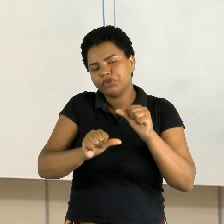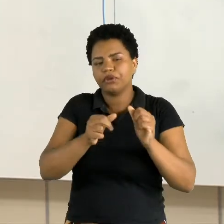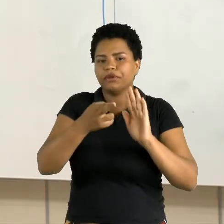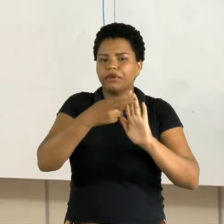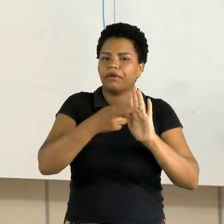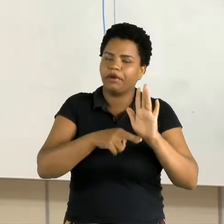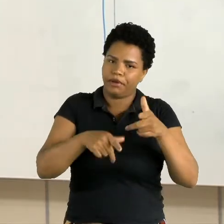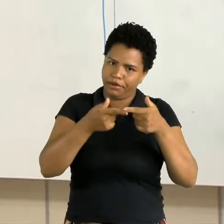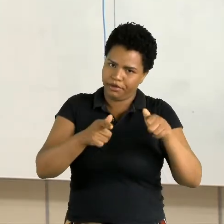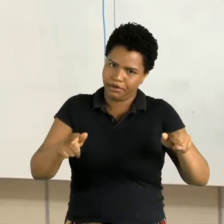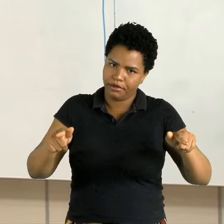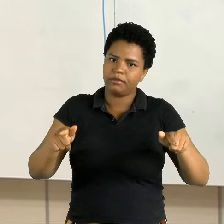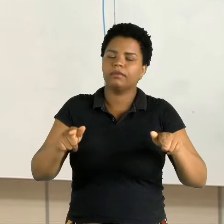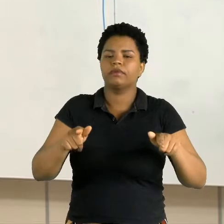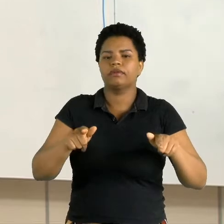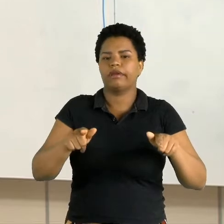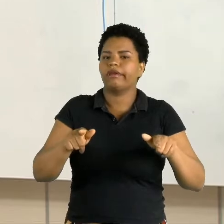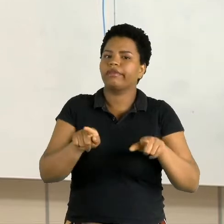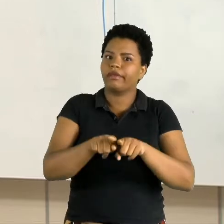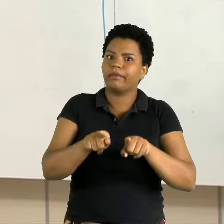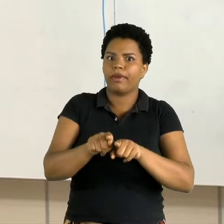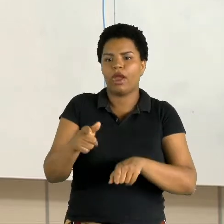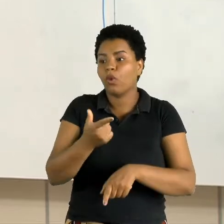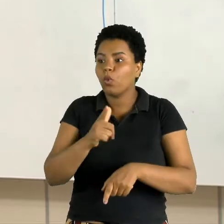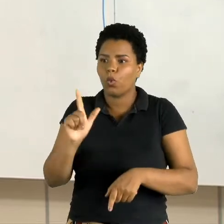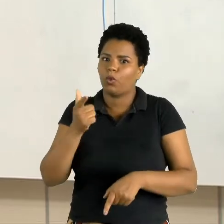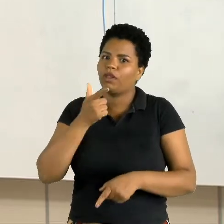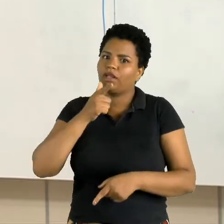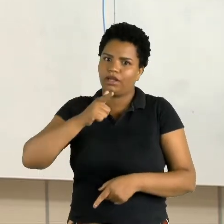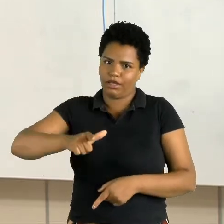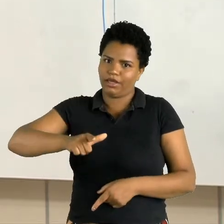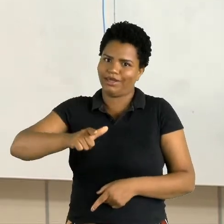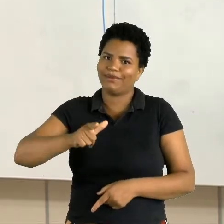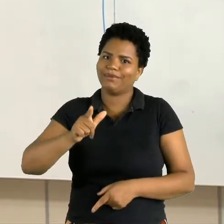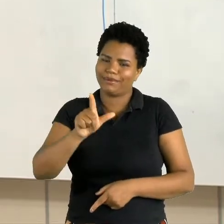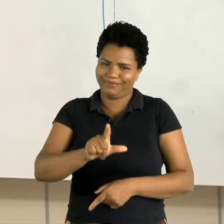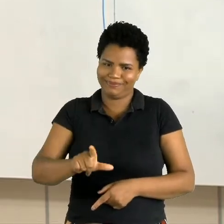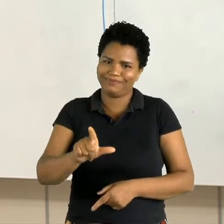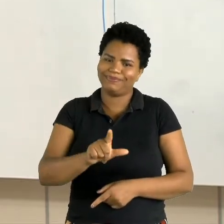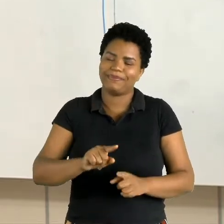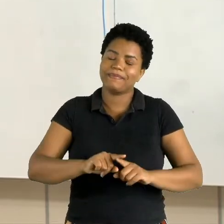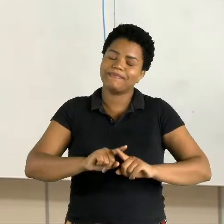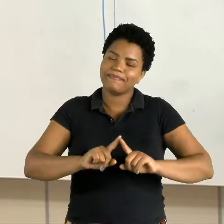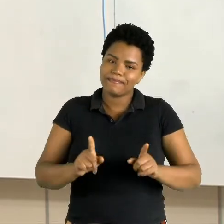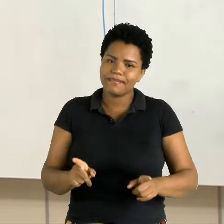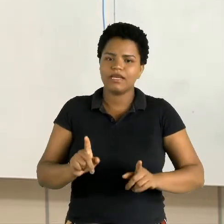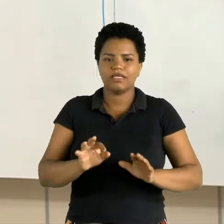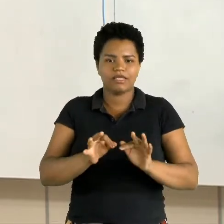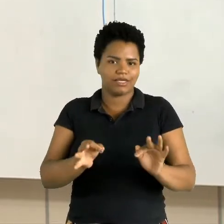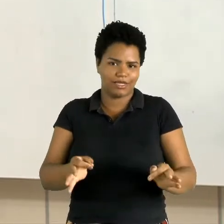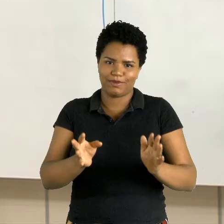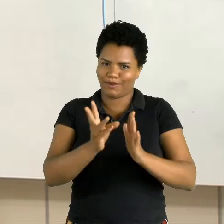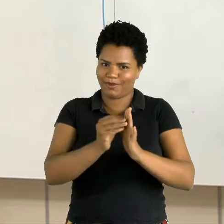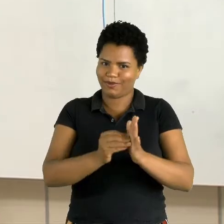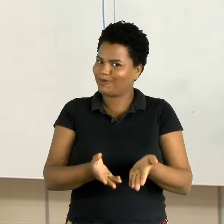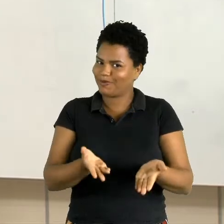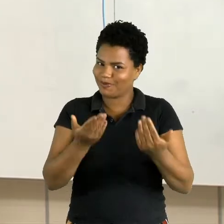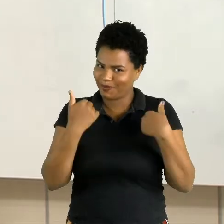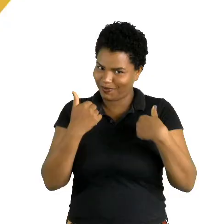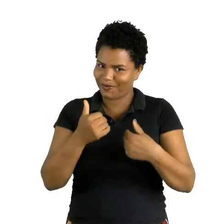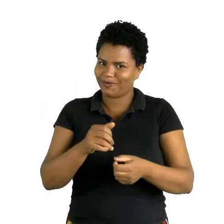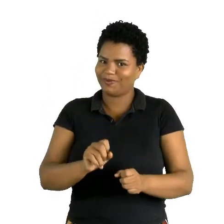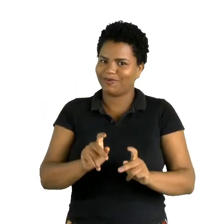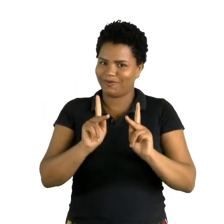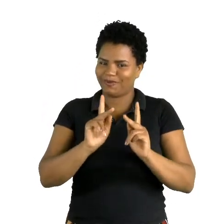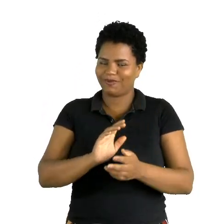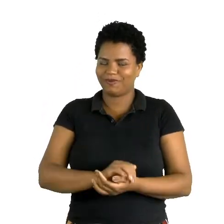gramaticais e que é outra língua, obviamente, né, galerinha? Mas é bem simples esse conteúdo, ok? Let's go?